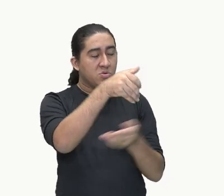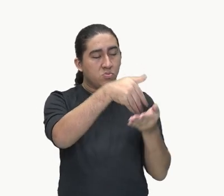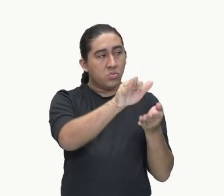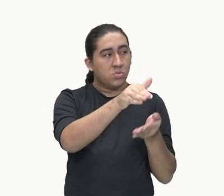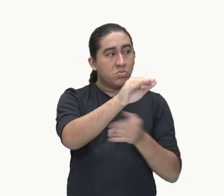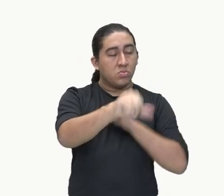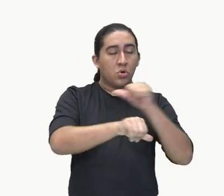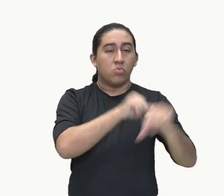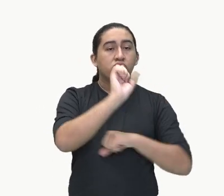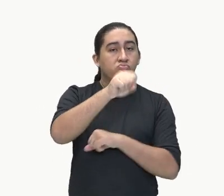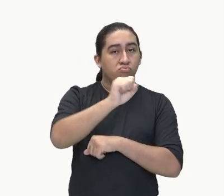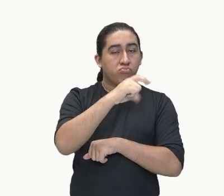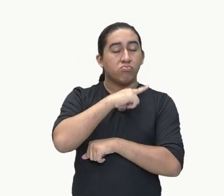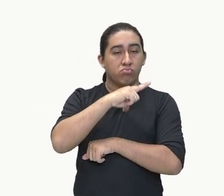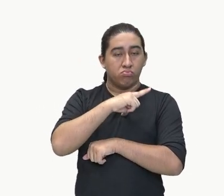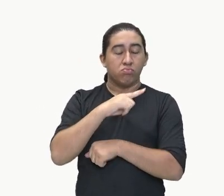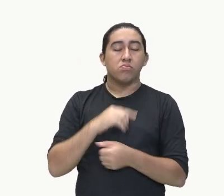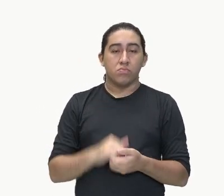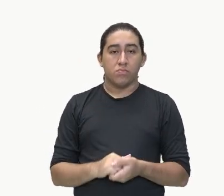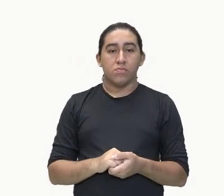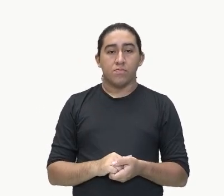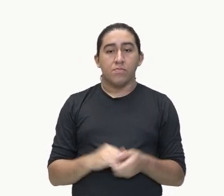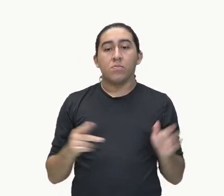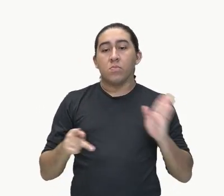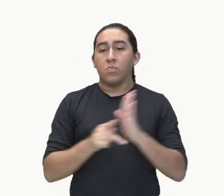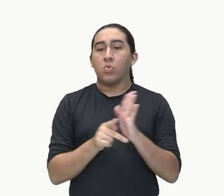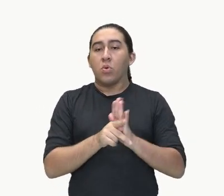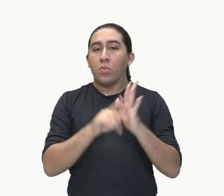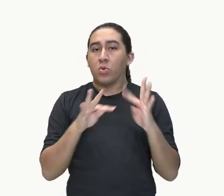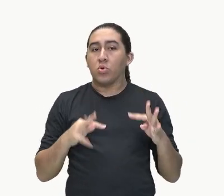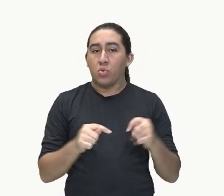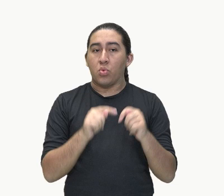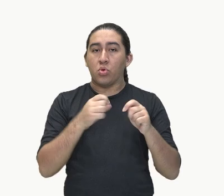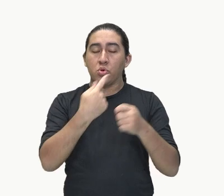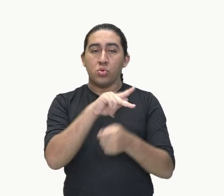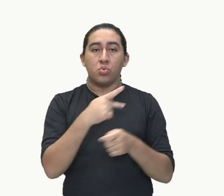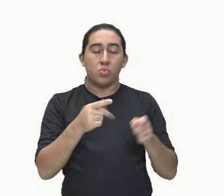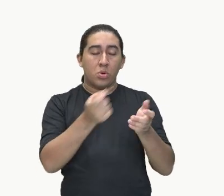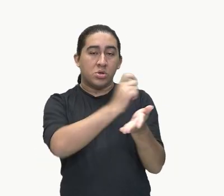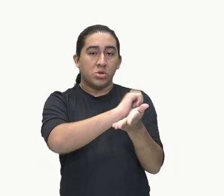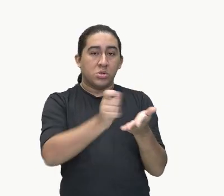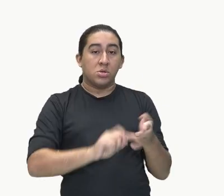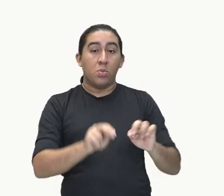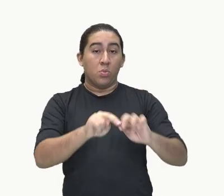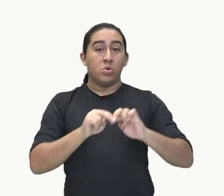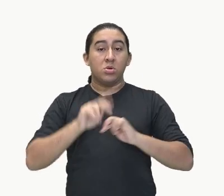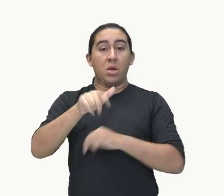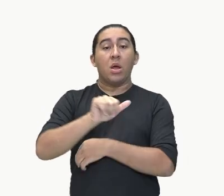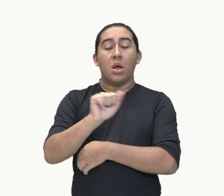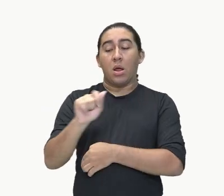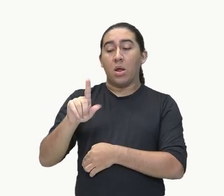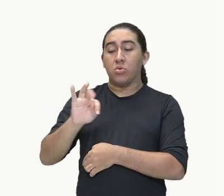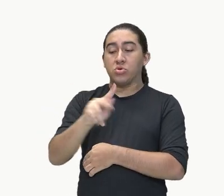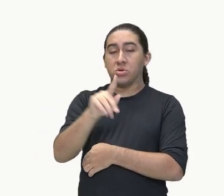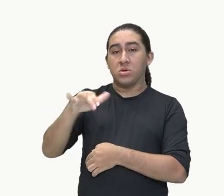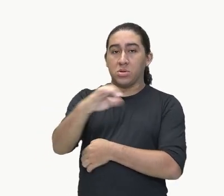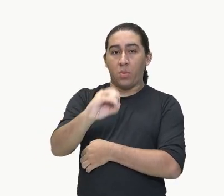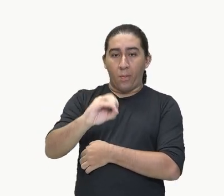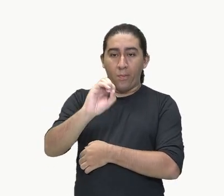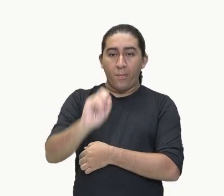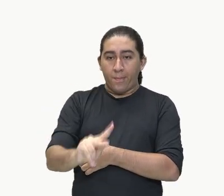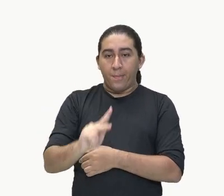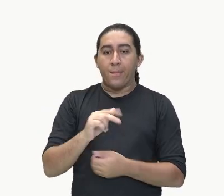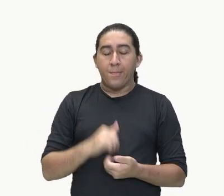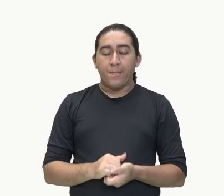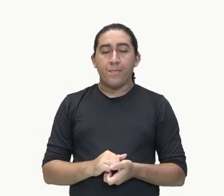alteração, houve modificação na sua escrita, por isso que é a aglutinação. Tá? Então,